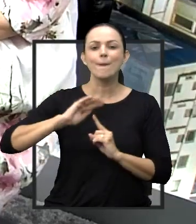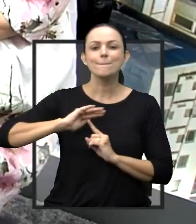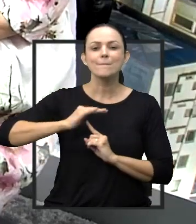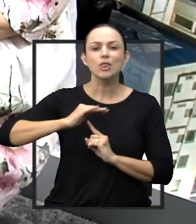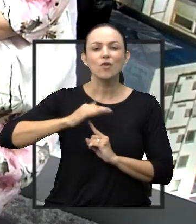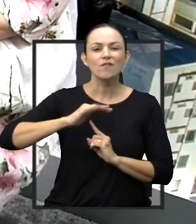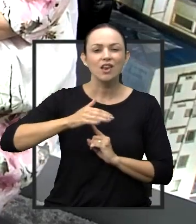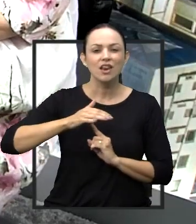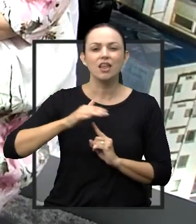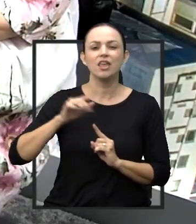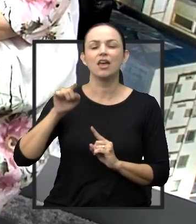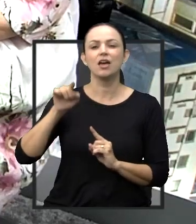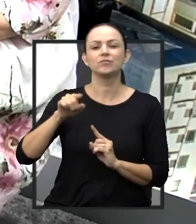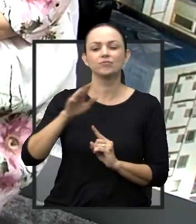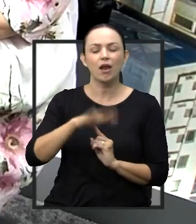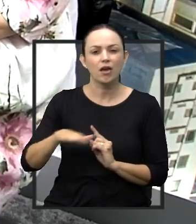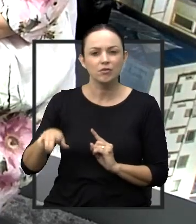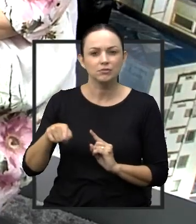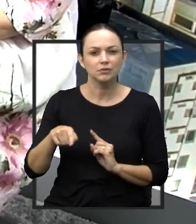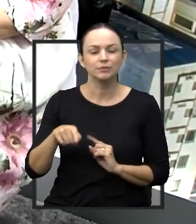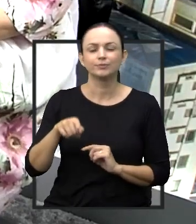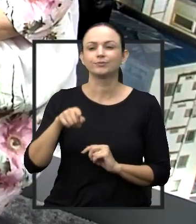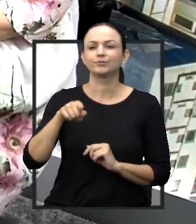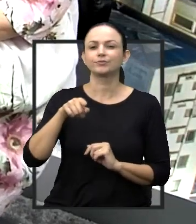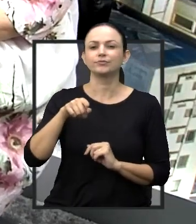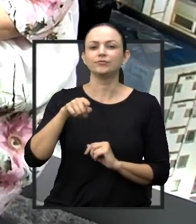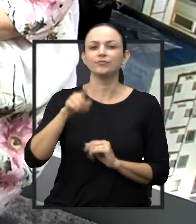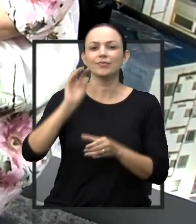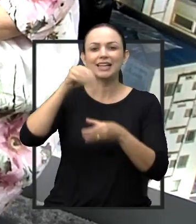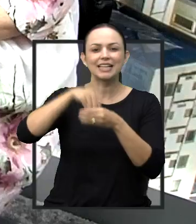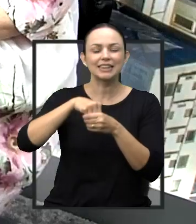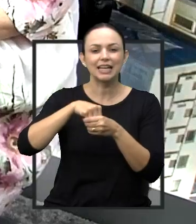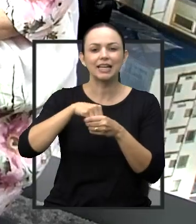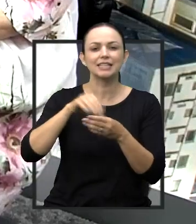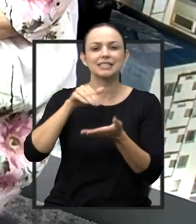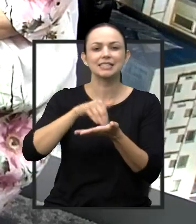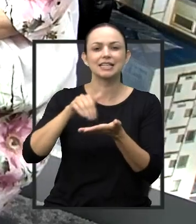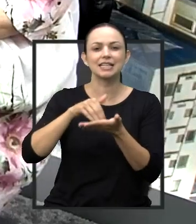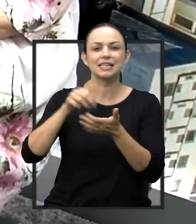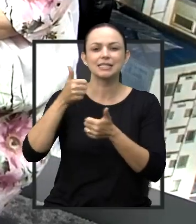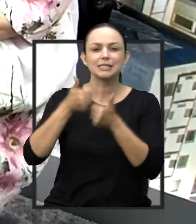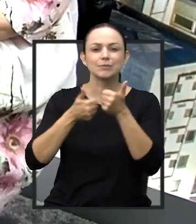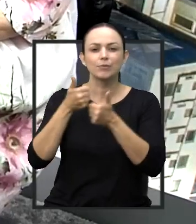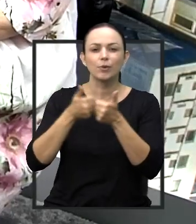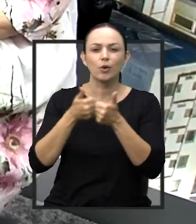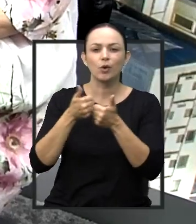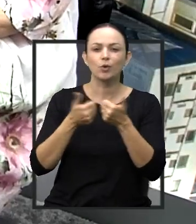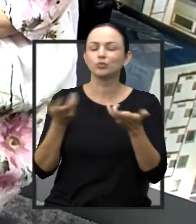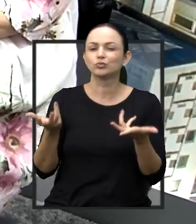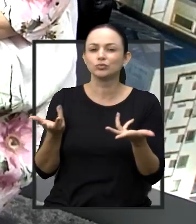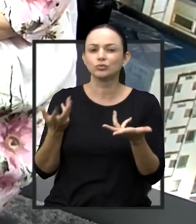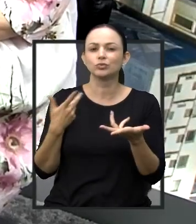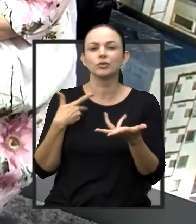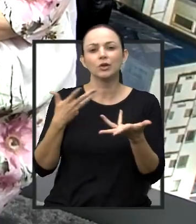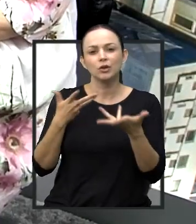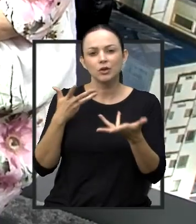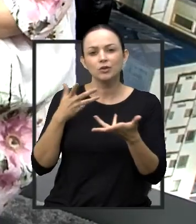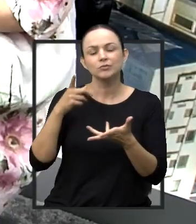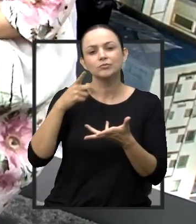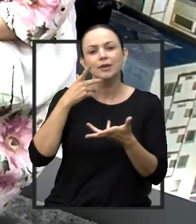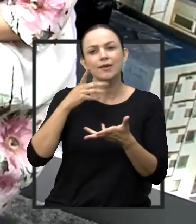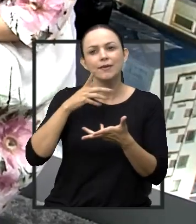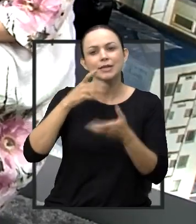pedofilia praticado por dentro da Secretaria de Esportes. Como é que eu gostaria que a